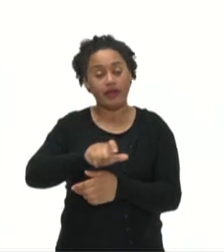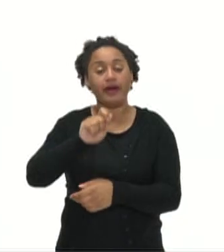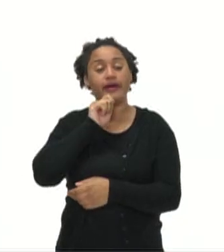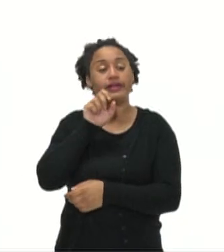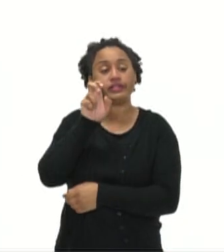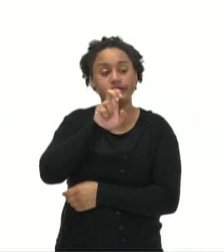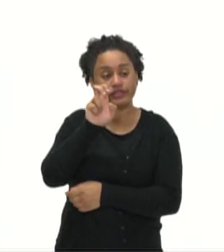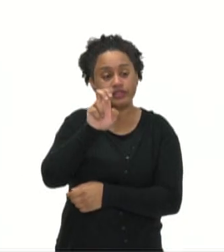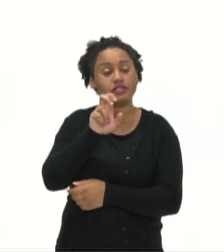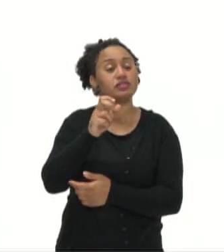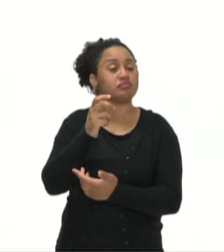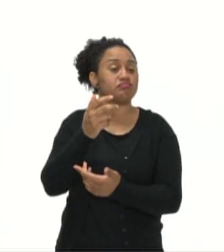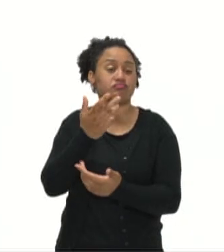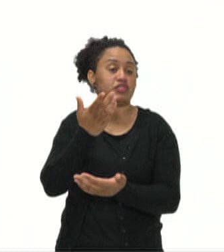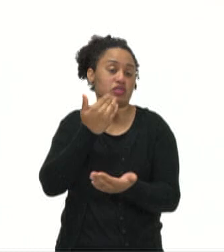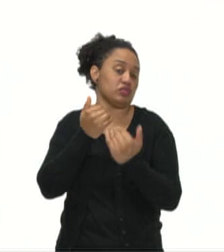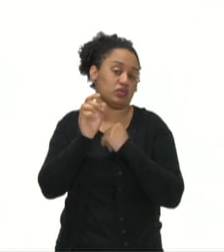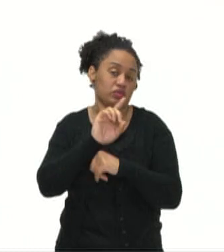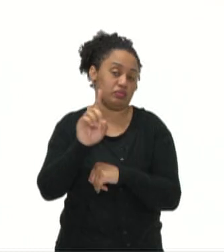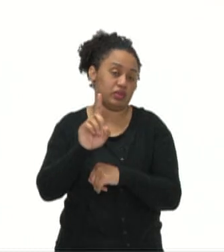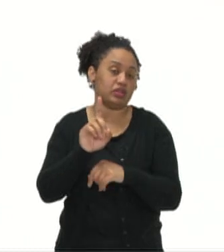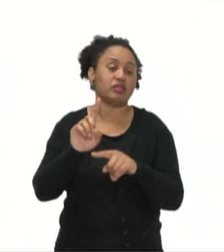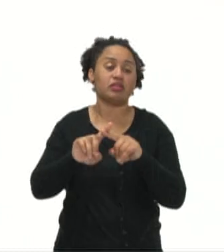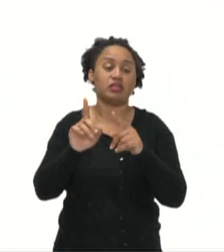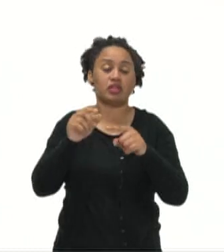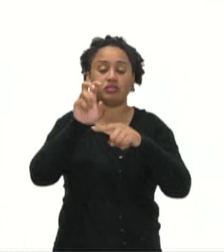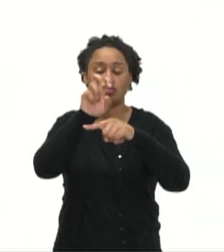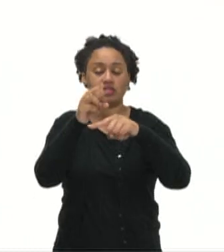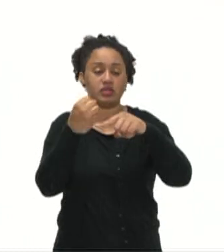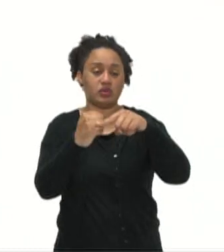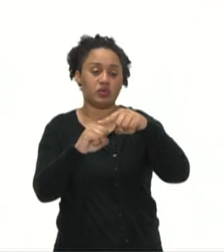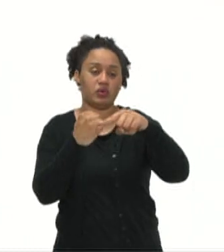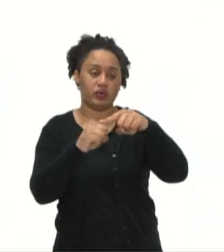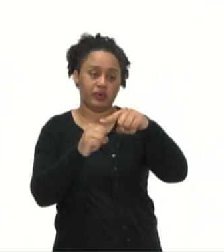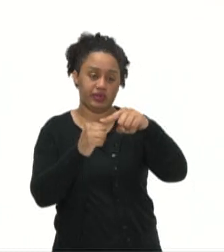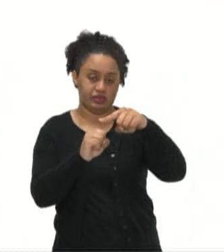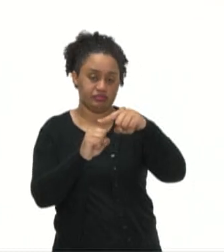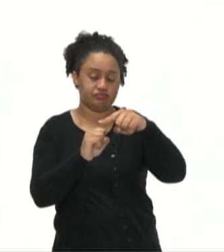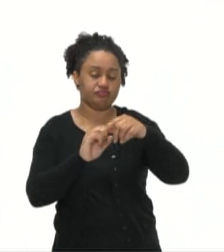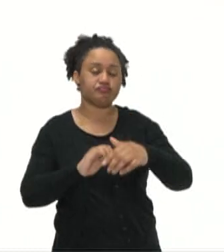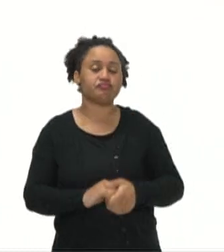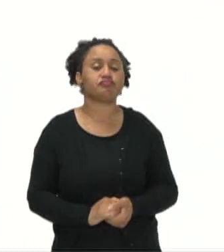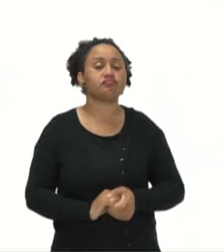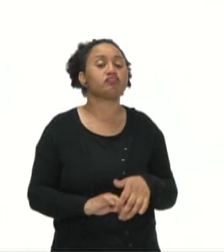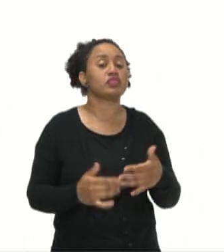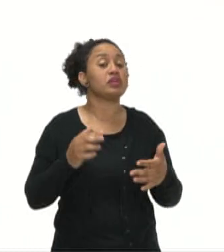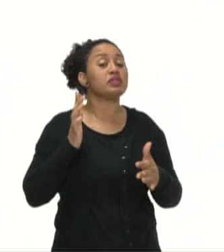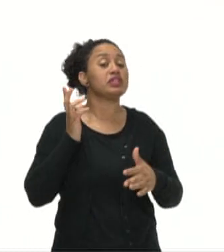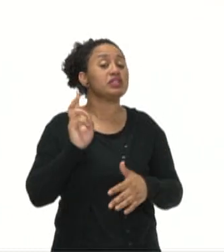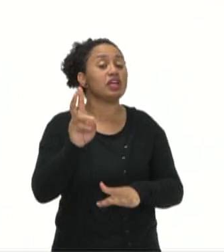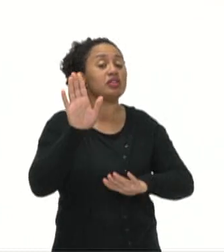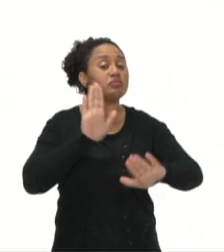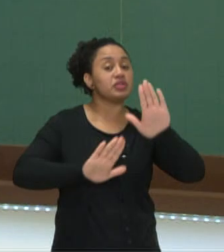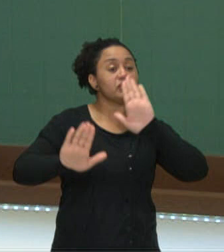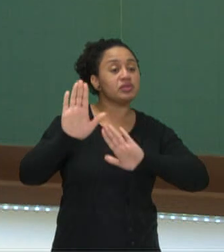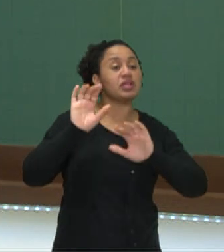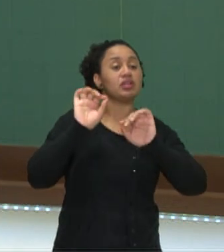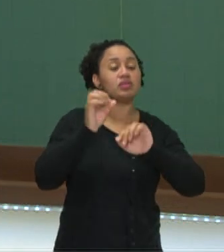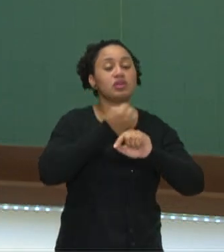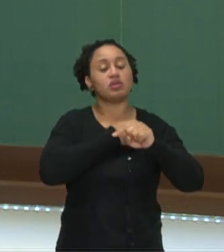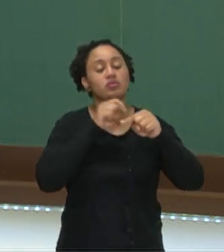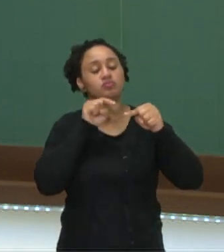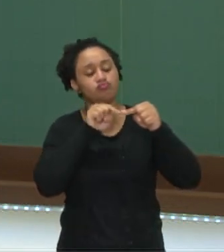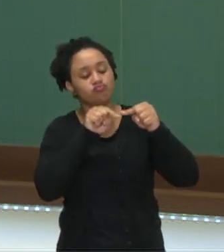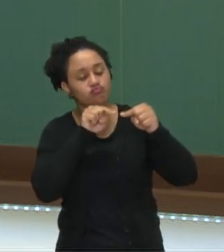pedaços nessa pizza que não foram consumidos. Então, 5 de 8. Então, sempre tomar cuidado aqui que o número que